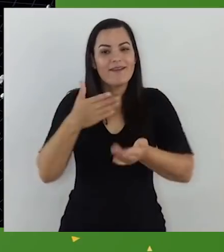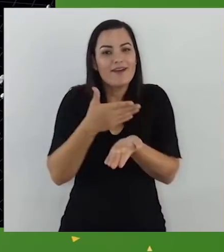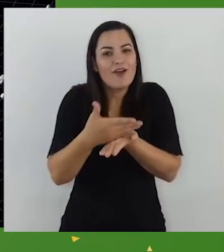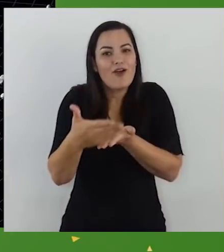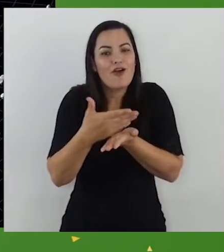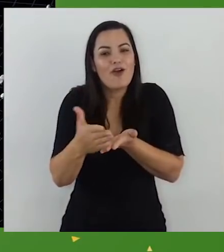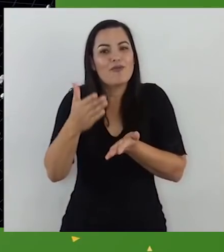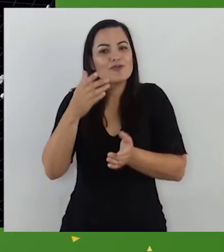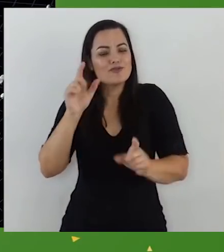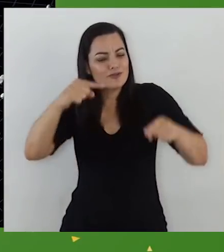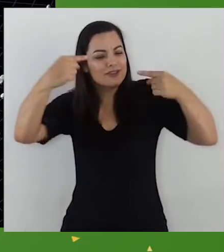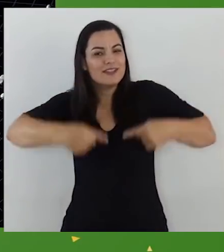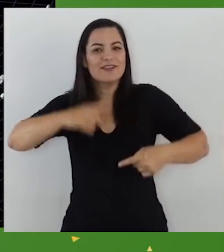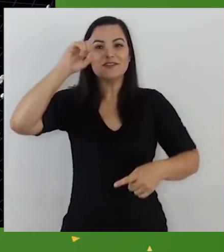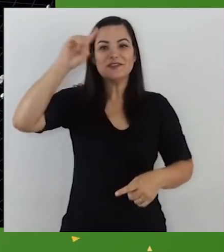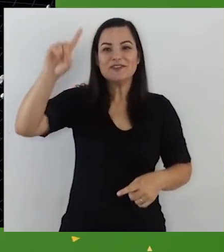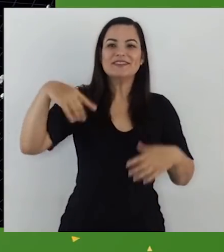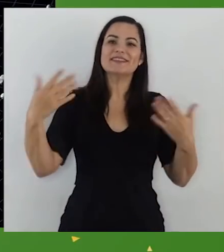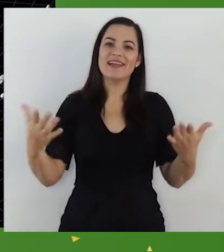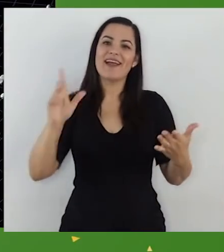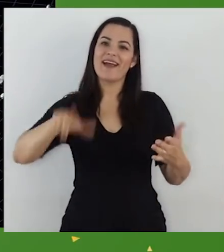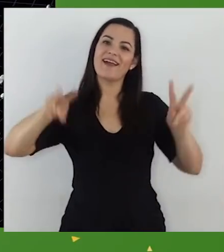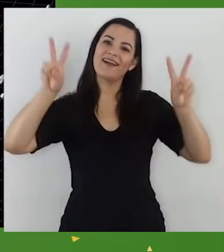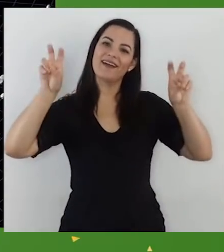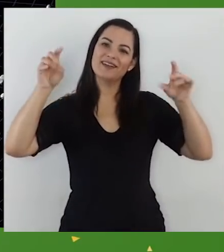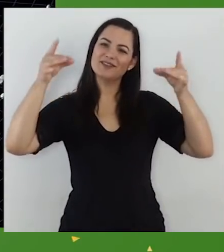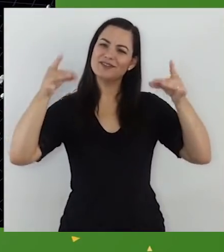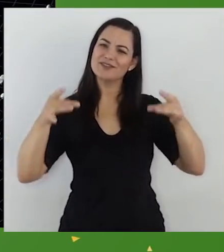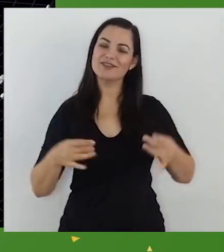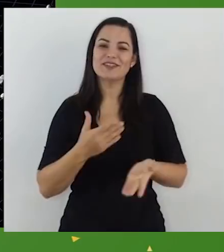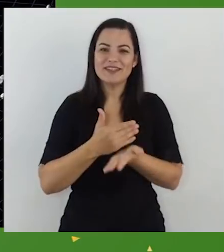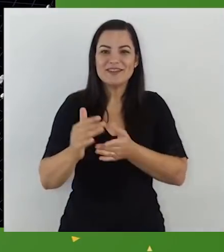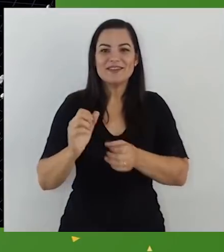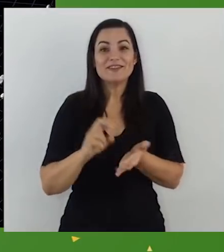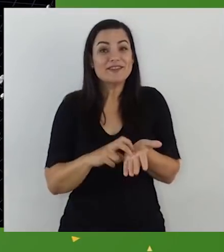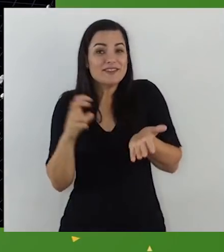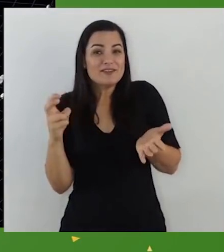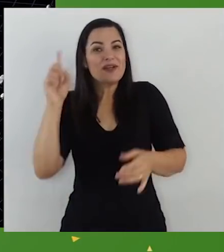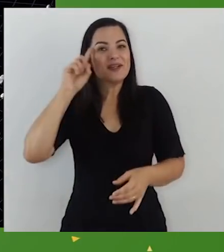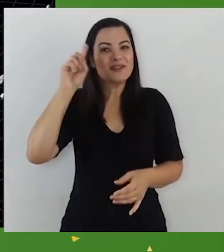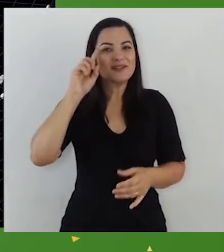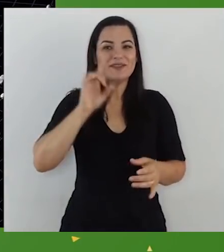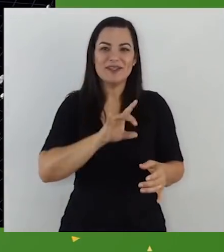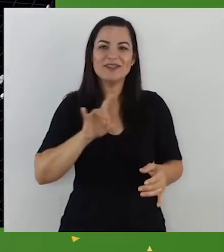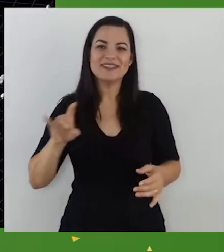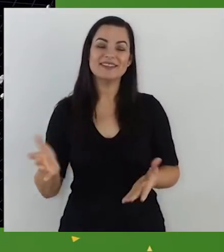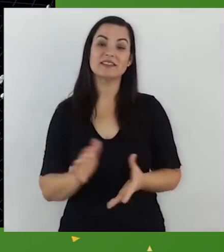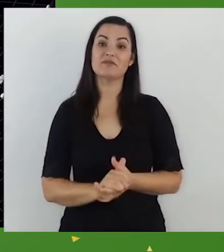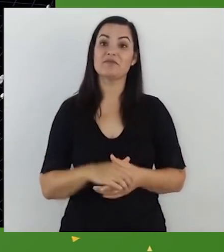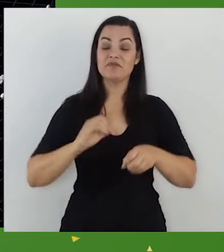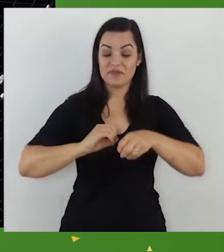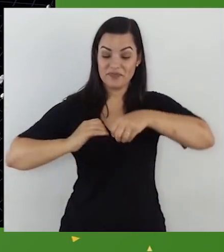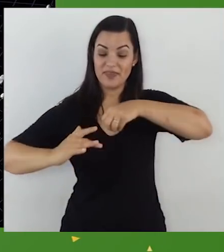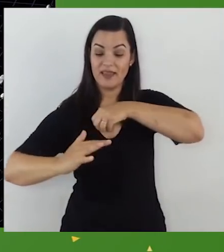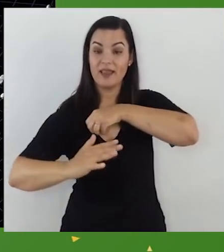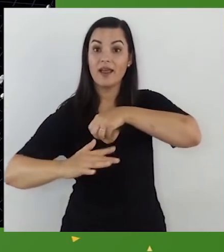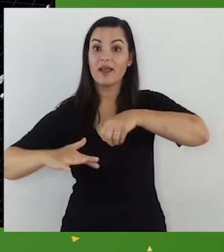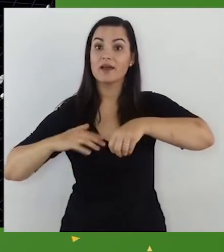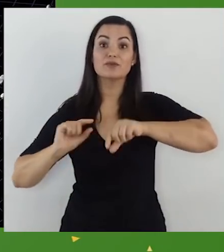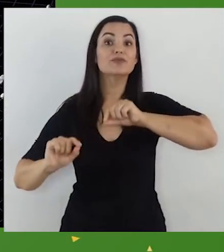começamos os nossos desafios, foi o nosso assunto aqui todas as manhãs. Então, as órbitas são